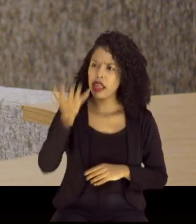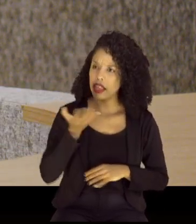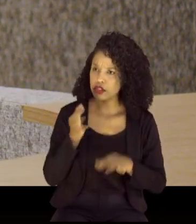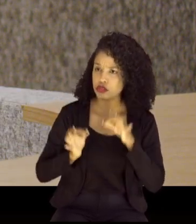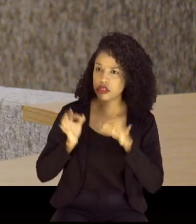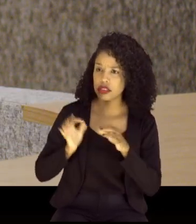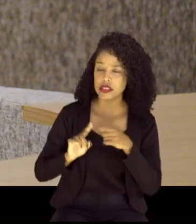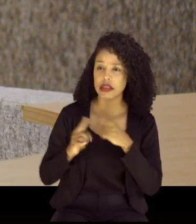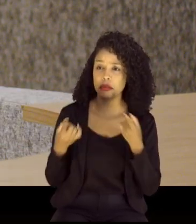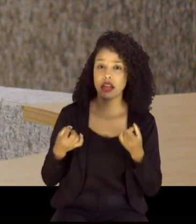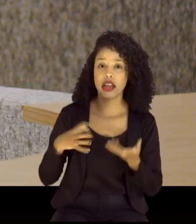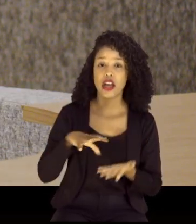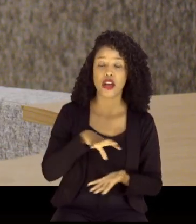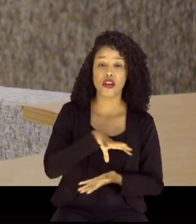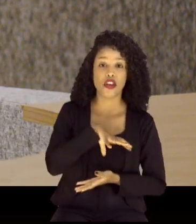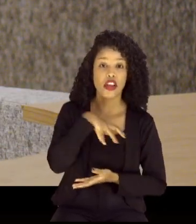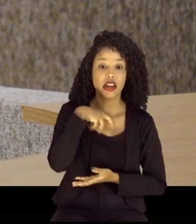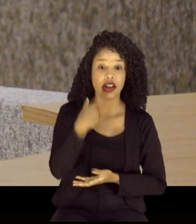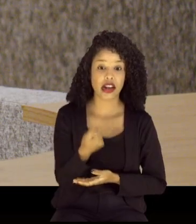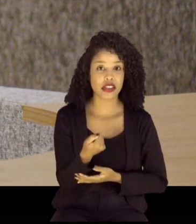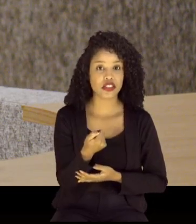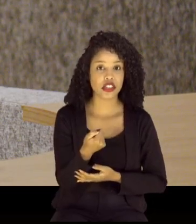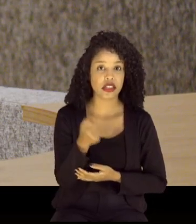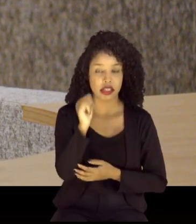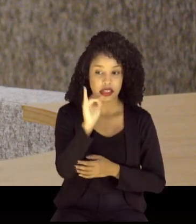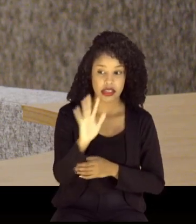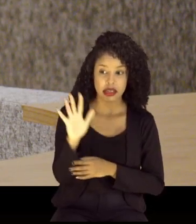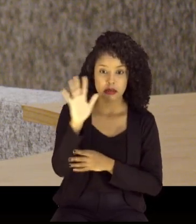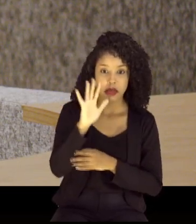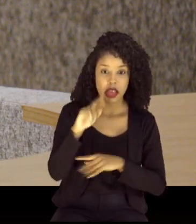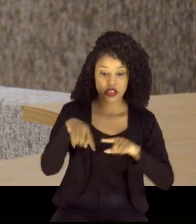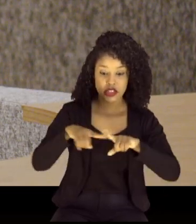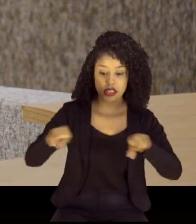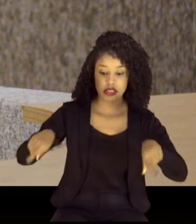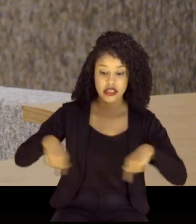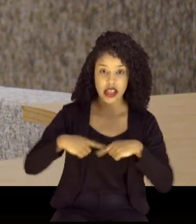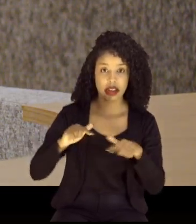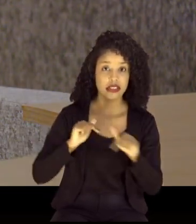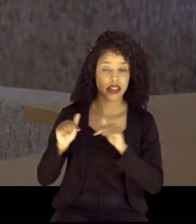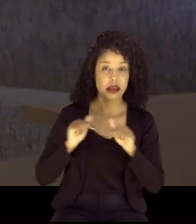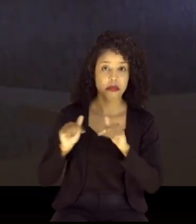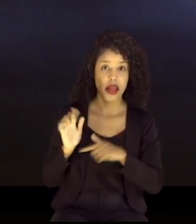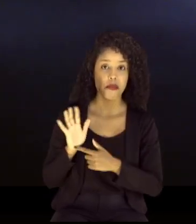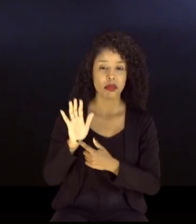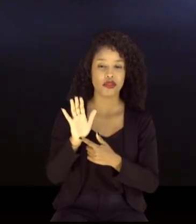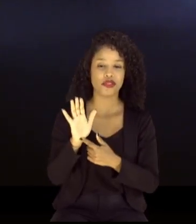tem a coragem de entregar as imagens da sala do lugar onde ele trabalha.